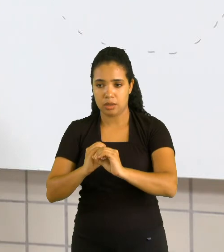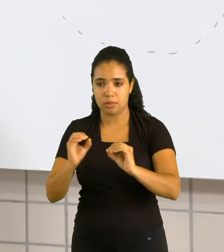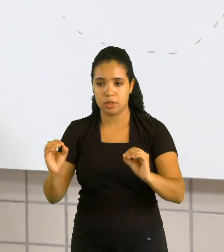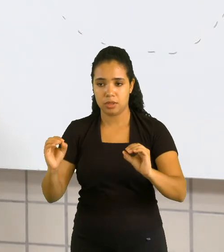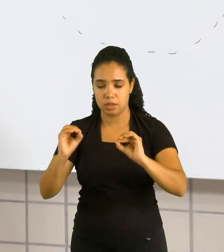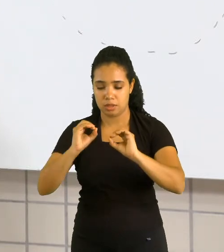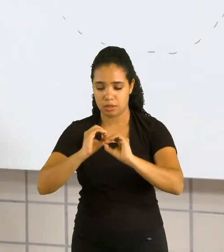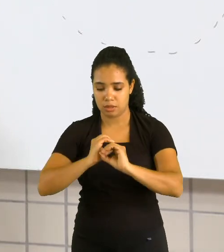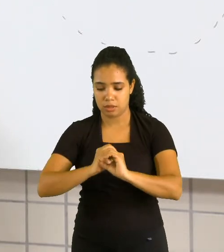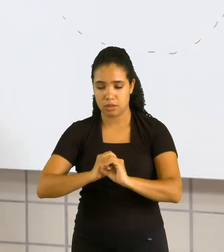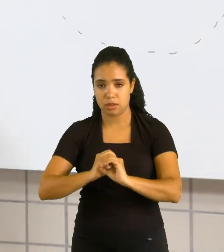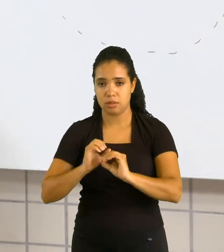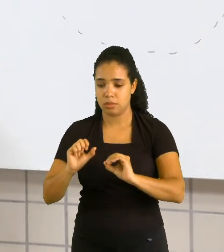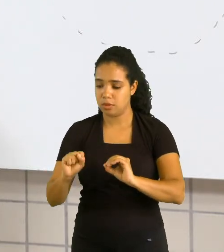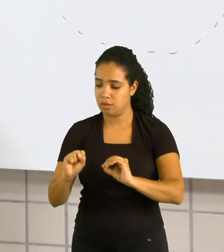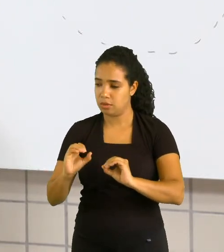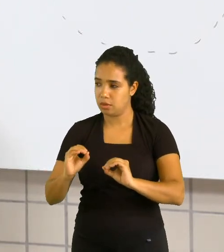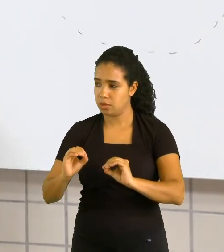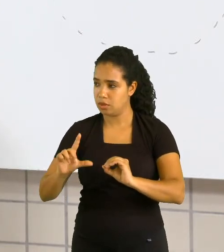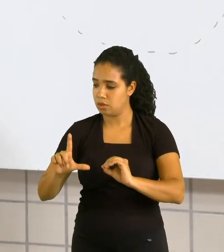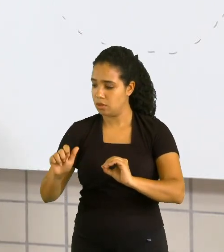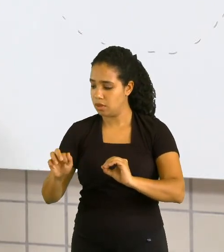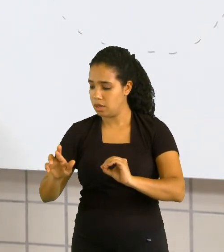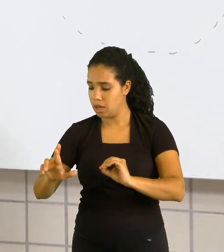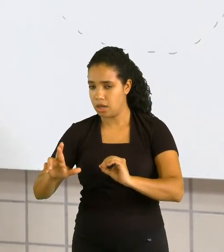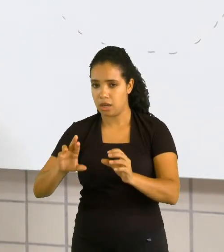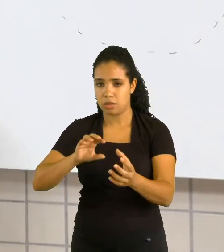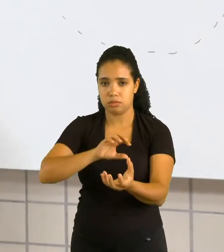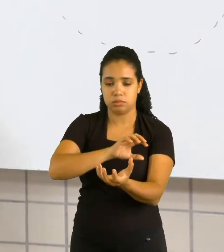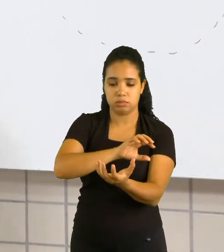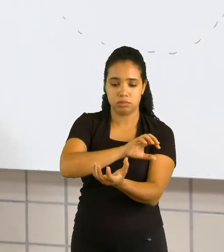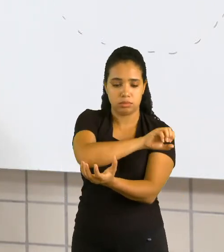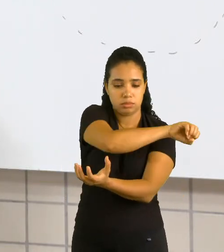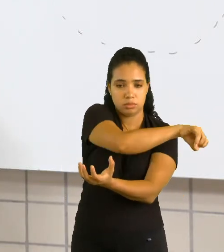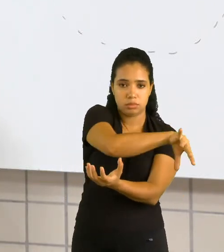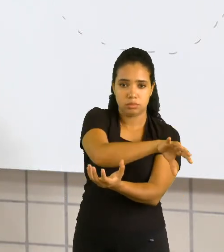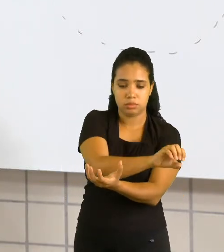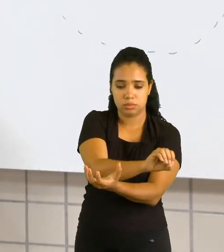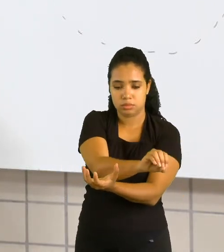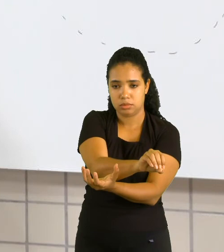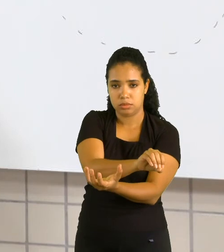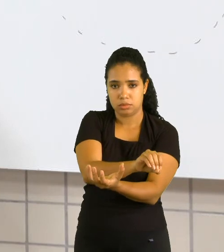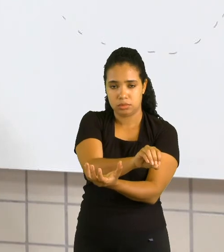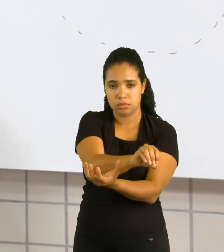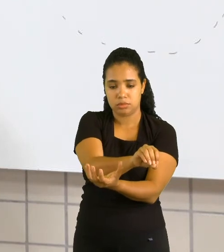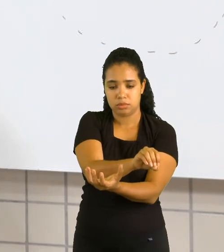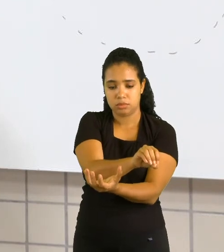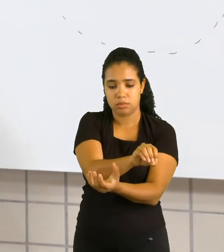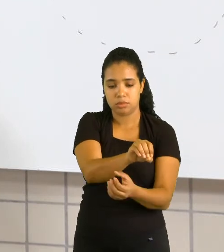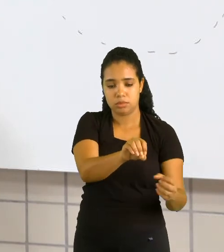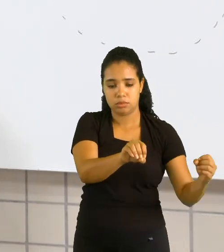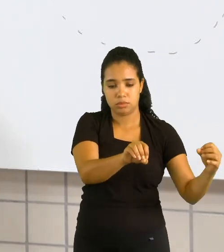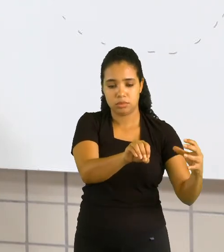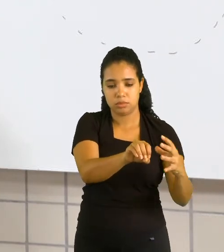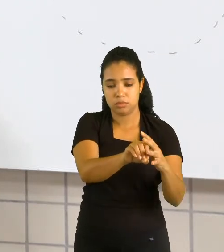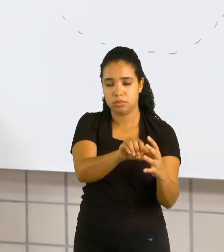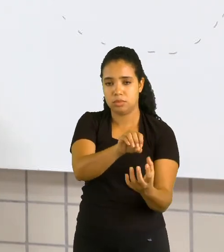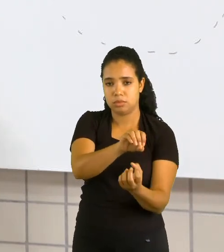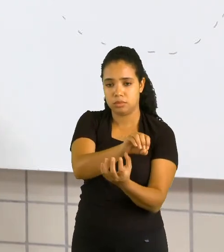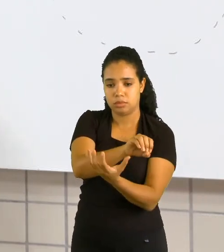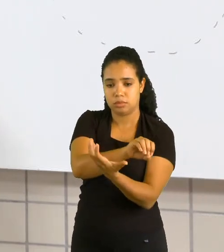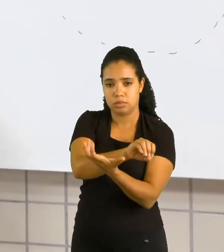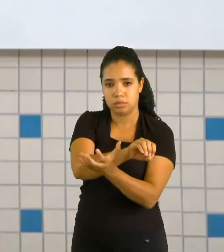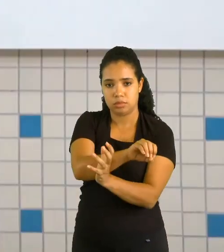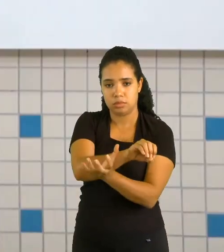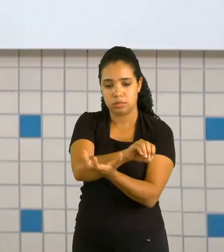passa entre a Terra e o Sol. Só acontece eclipses solares nesta fase da